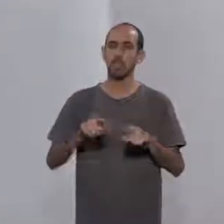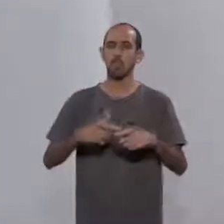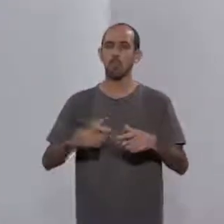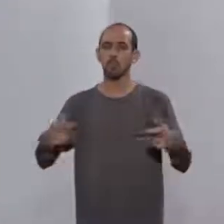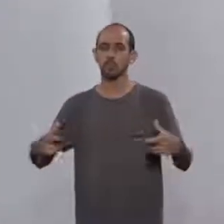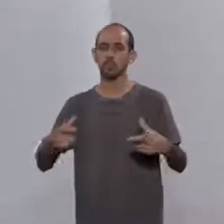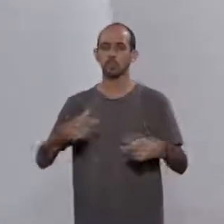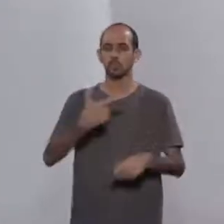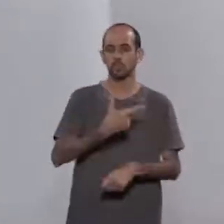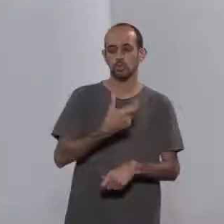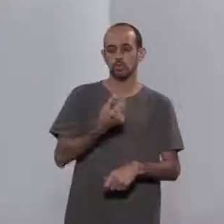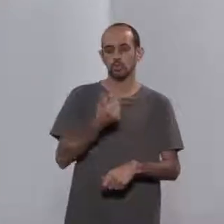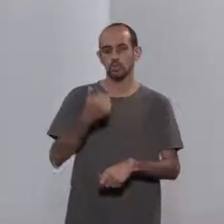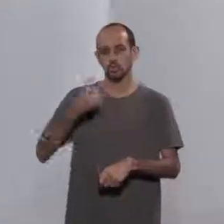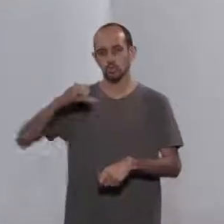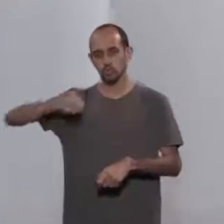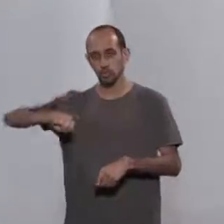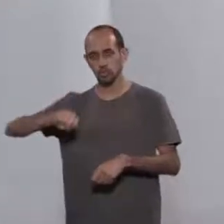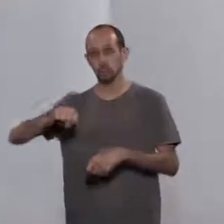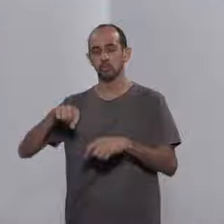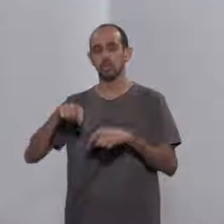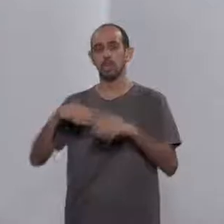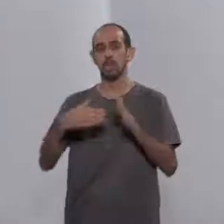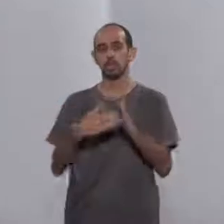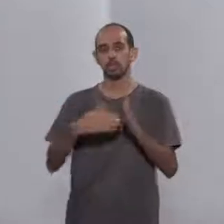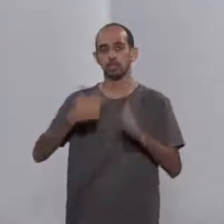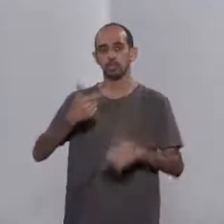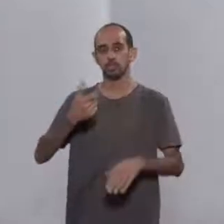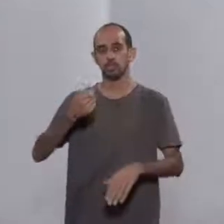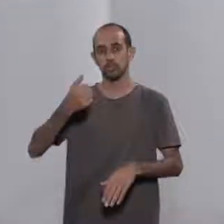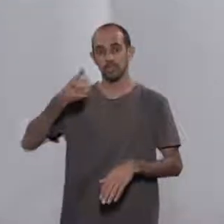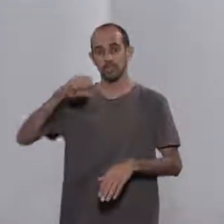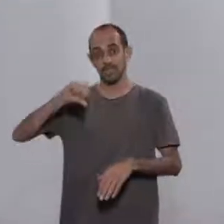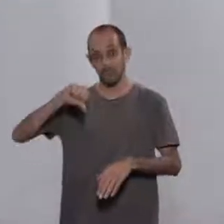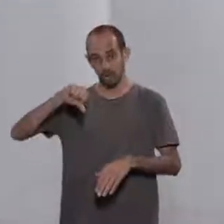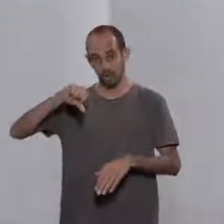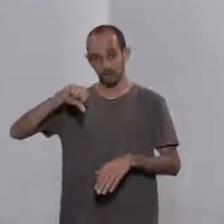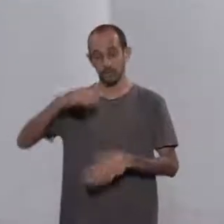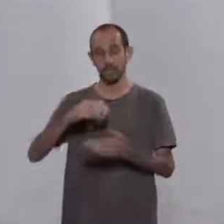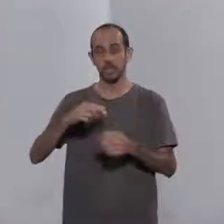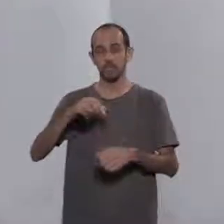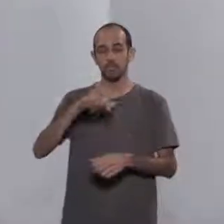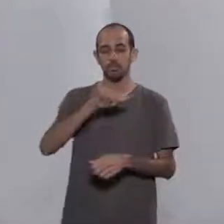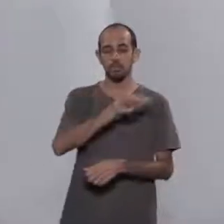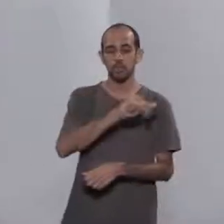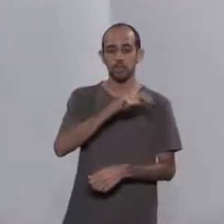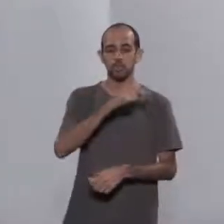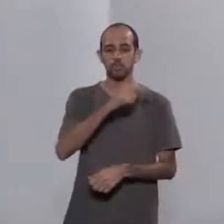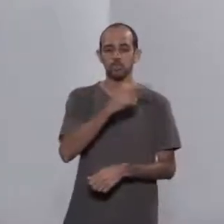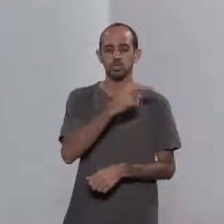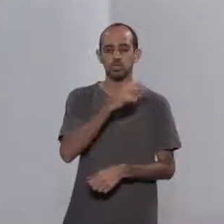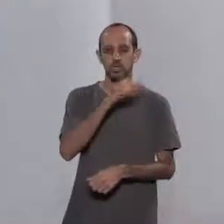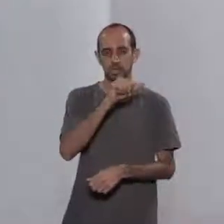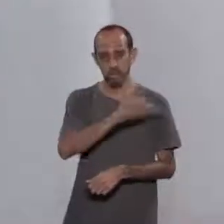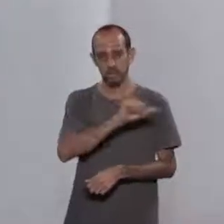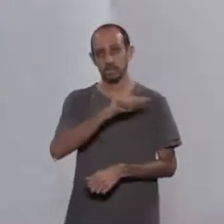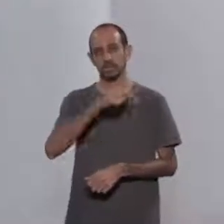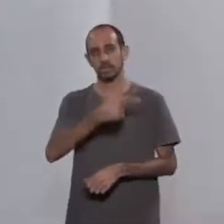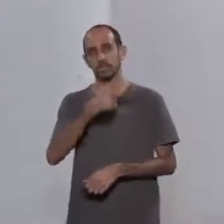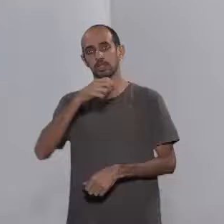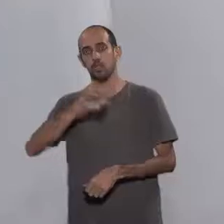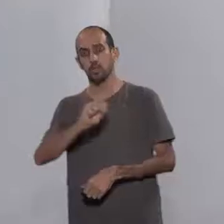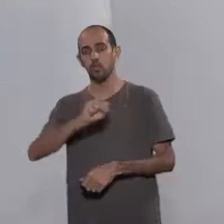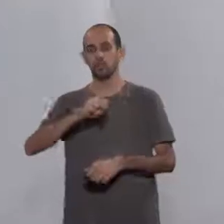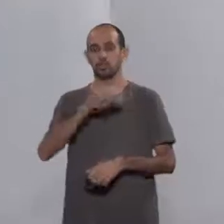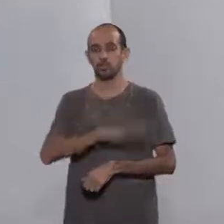De 2018 para 2019, até então a gente tinha 1.178 crianças com deficiência matriculadas